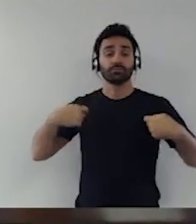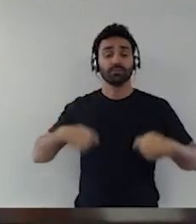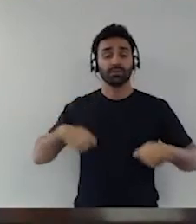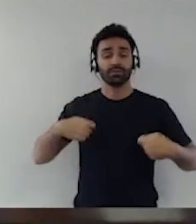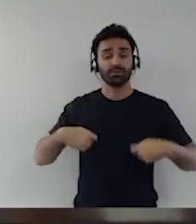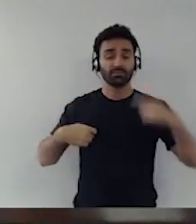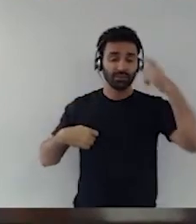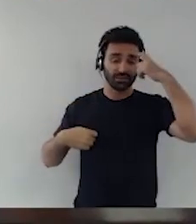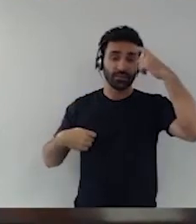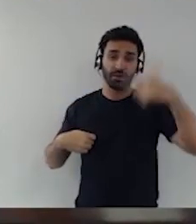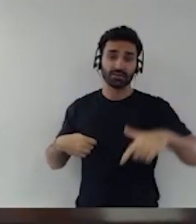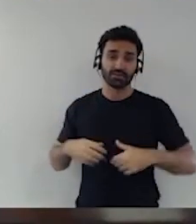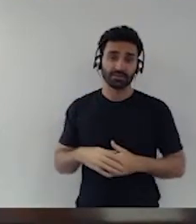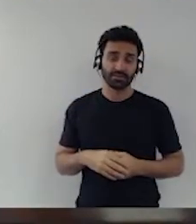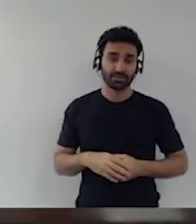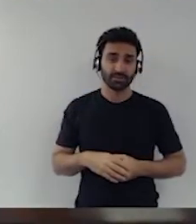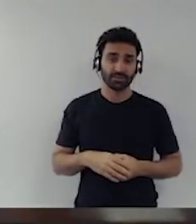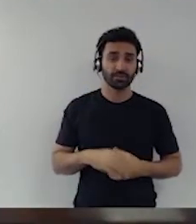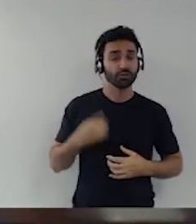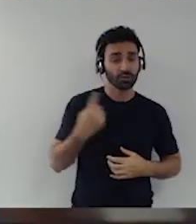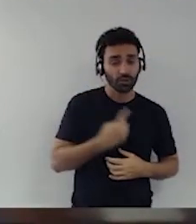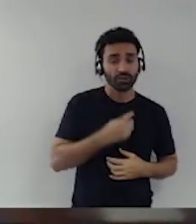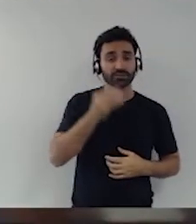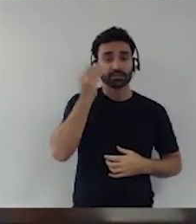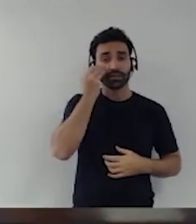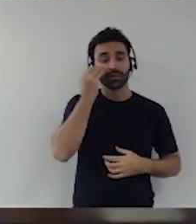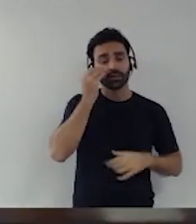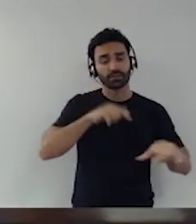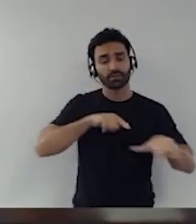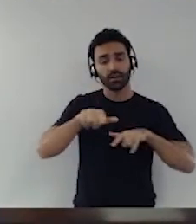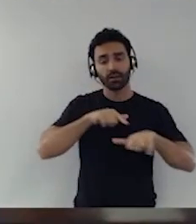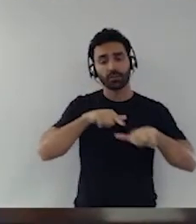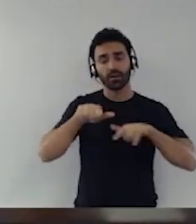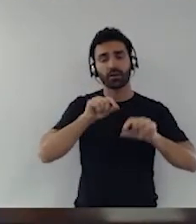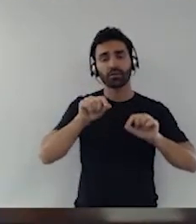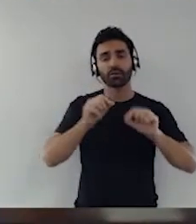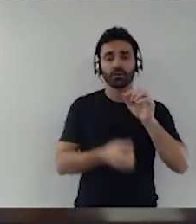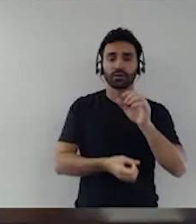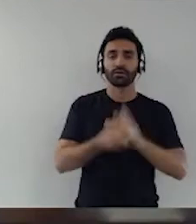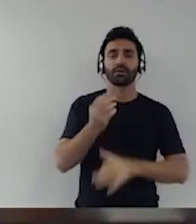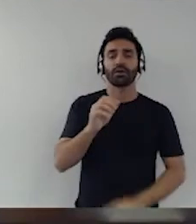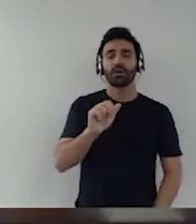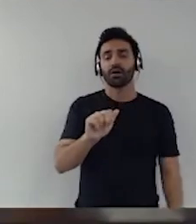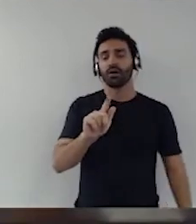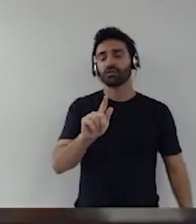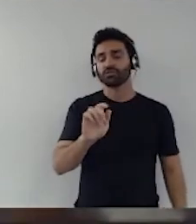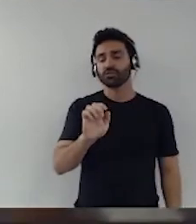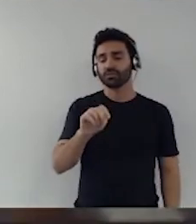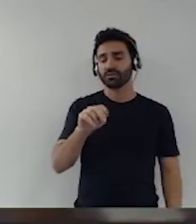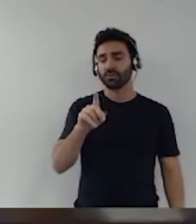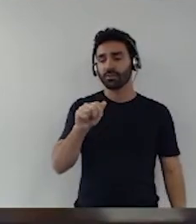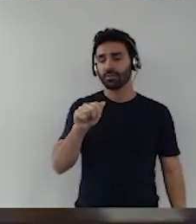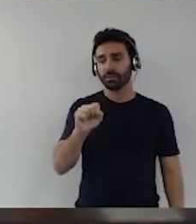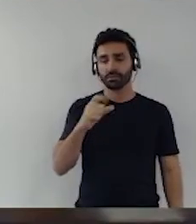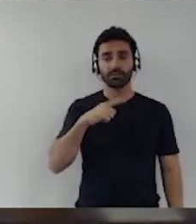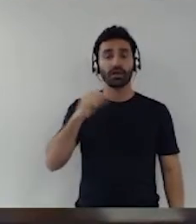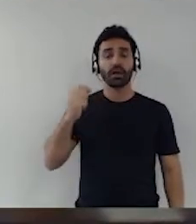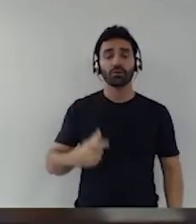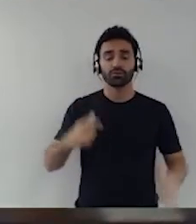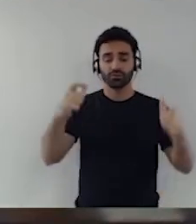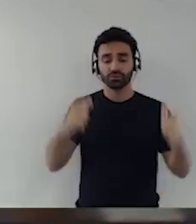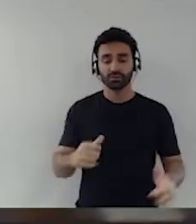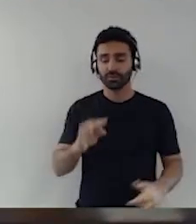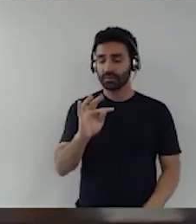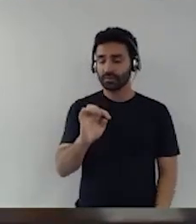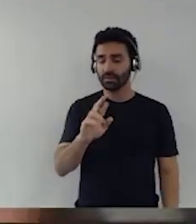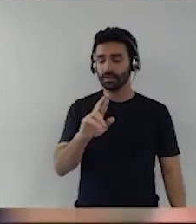além disso para nós tentarmos trabalhar a construção de agendas que estão no território. Eu acho que esse é um grande